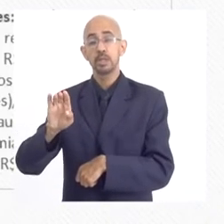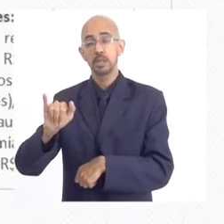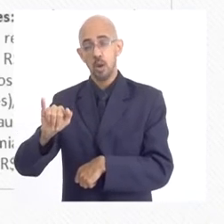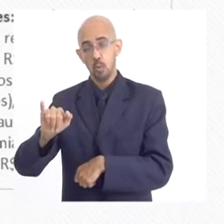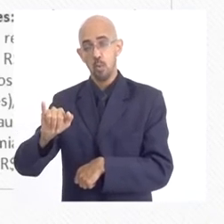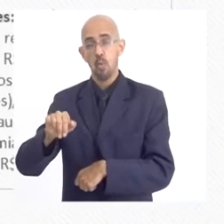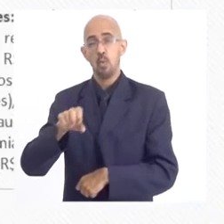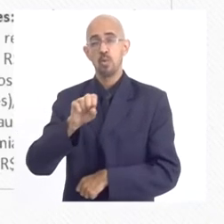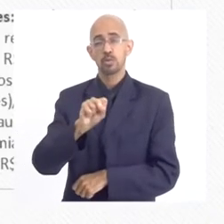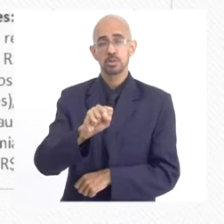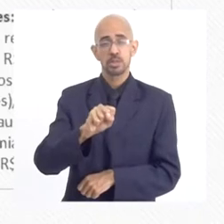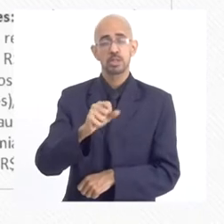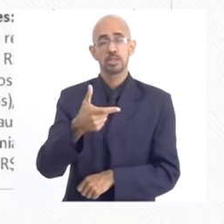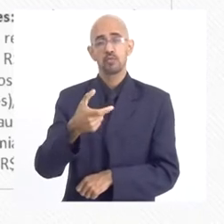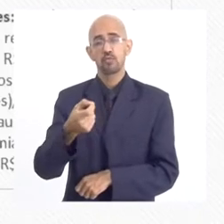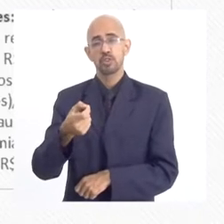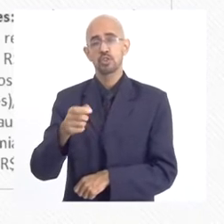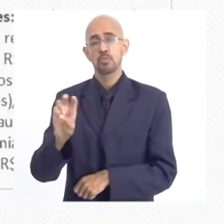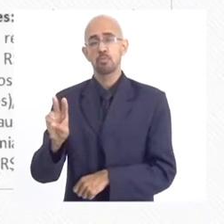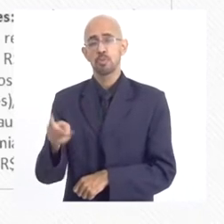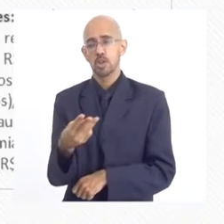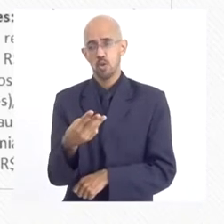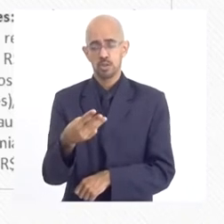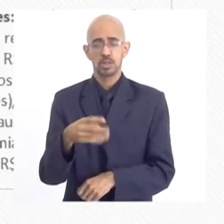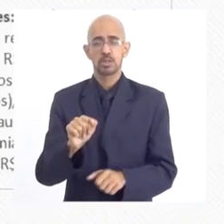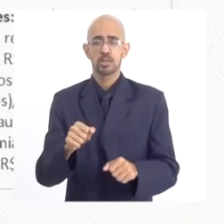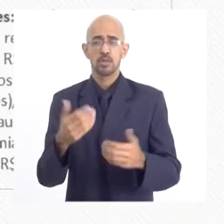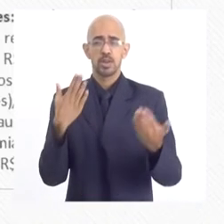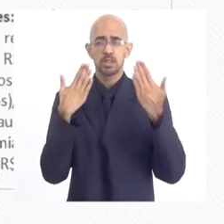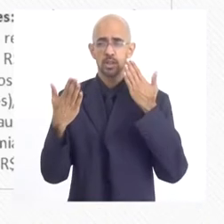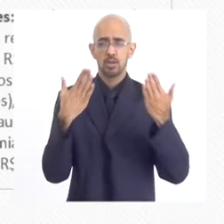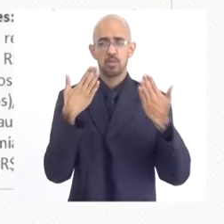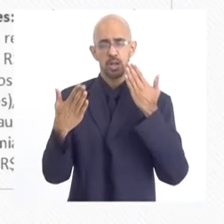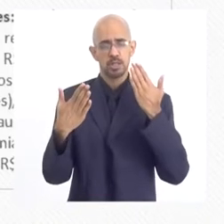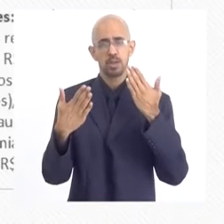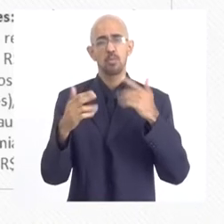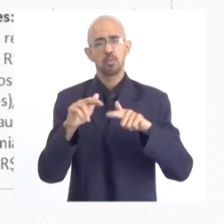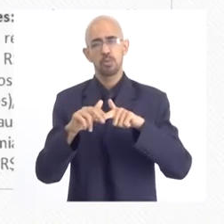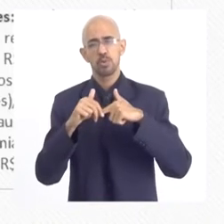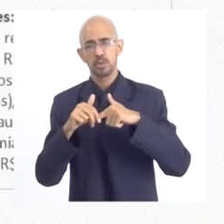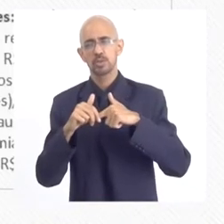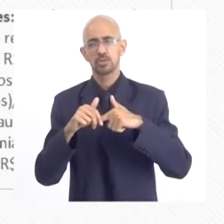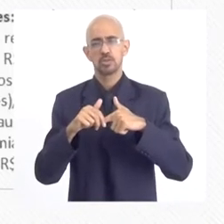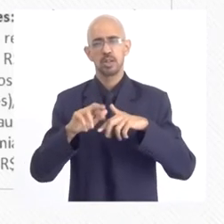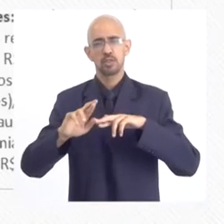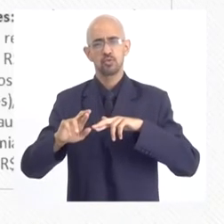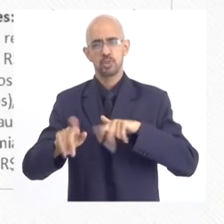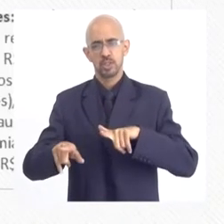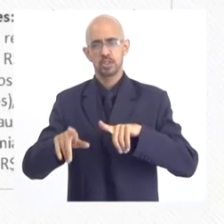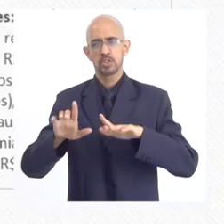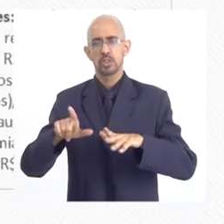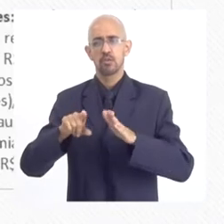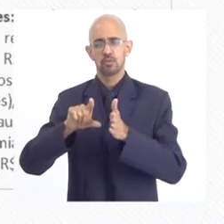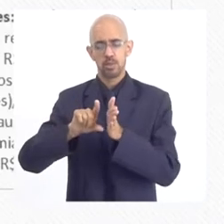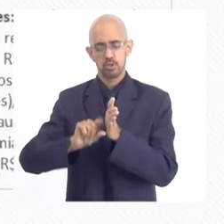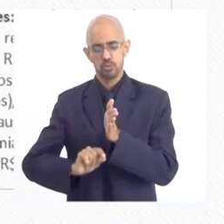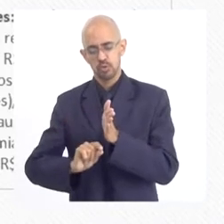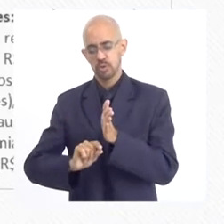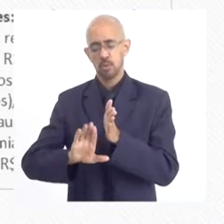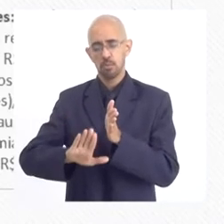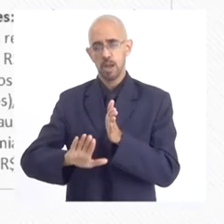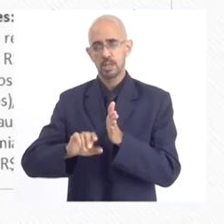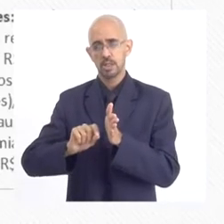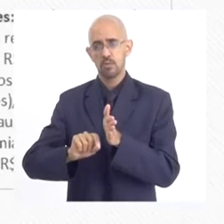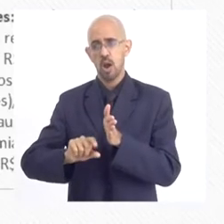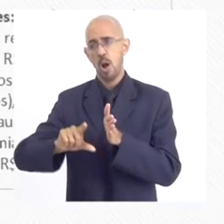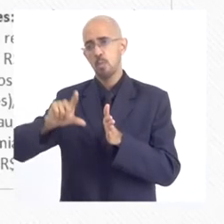1 bilhão 820 milhões de reais. Então, quando faz a comparação, dá essa distorção. Nós temos uma queda, mas nós temos um crescimento do Fundeb